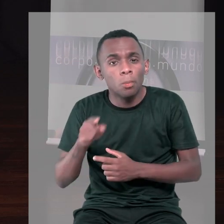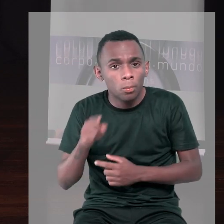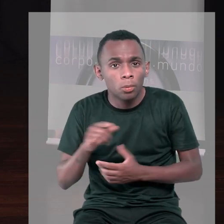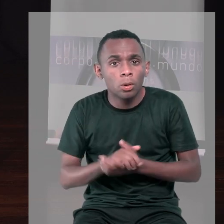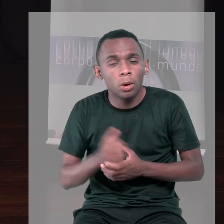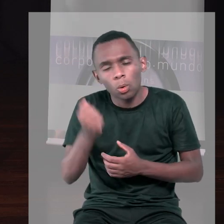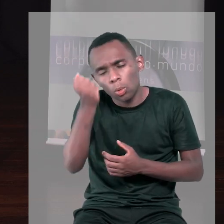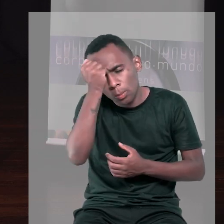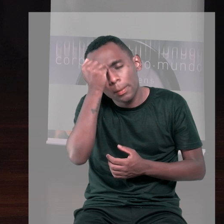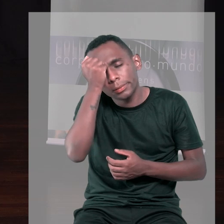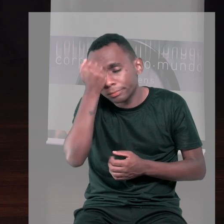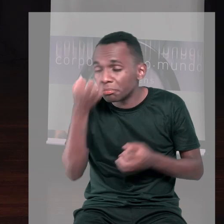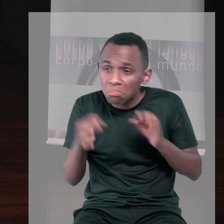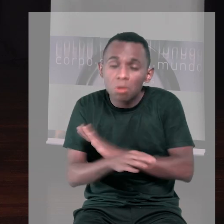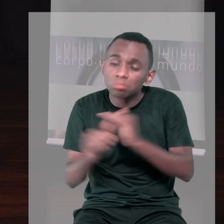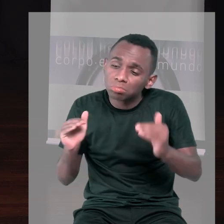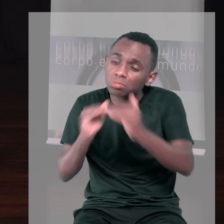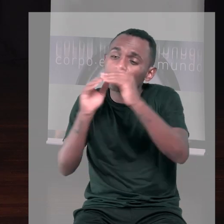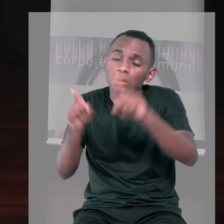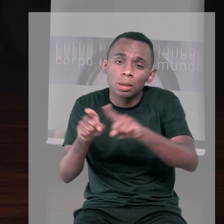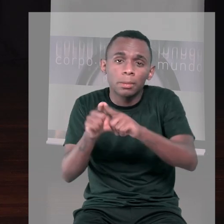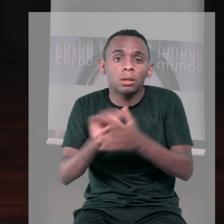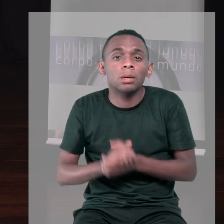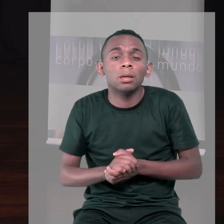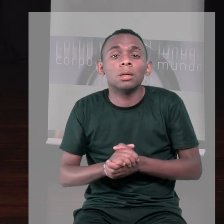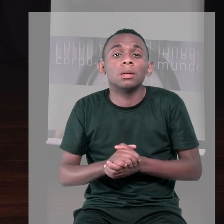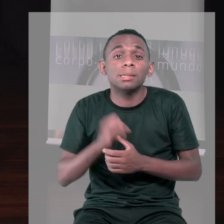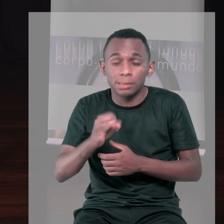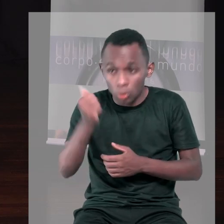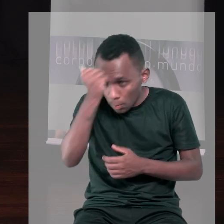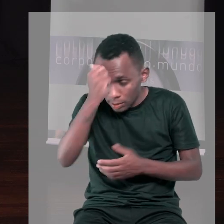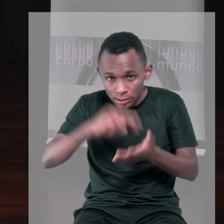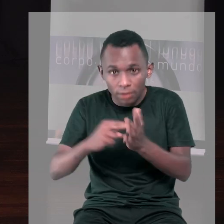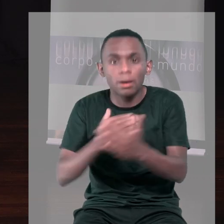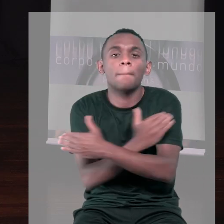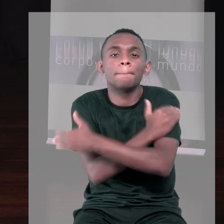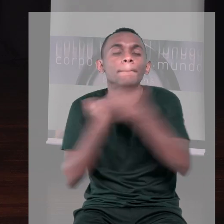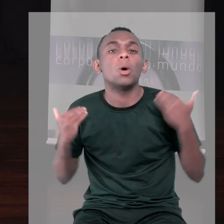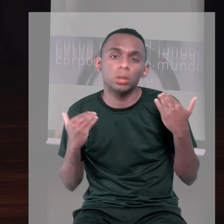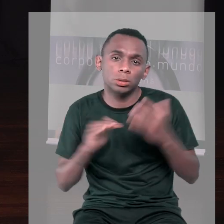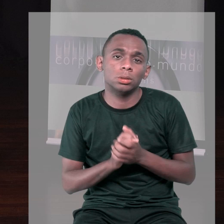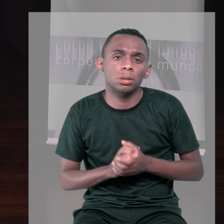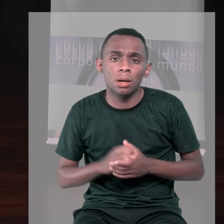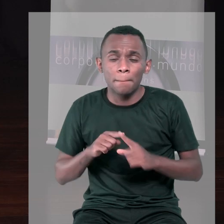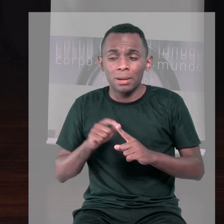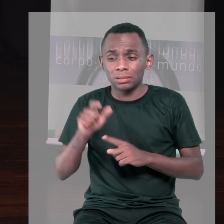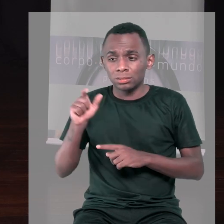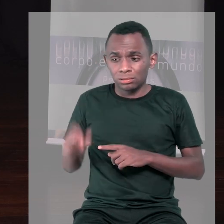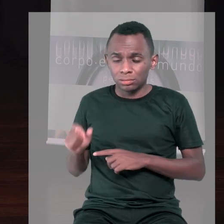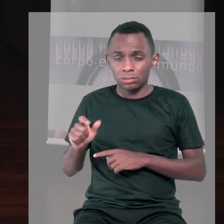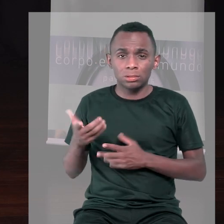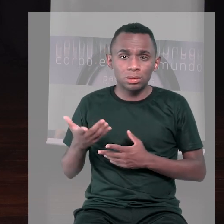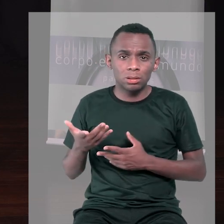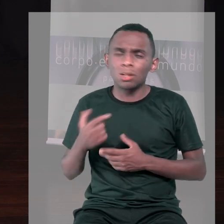legitimidade do veredito. Pelo contrário, ela acompanha o tribunal, o que também lhe rendeu uma série